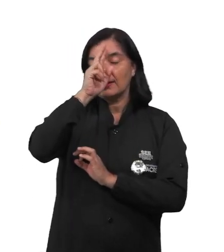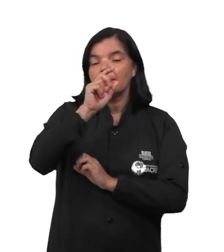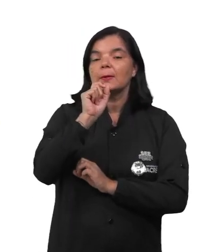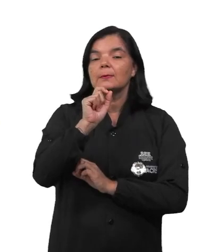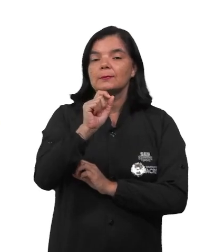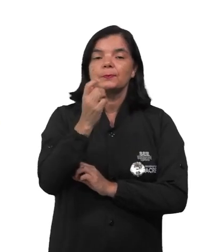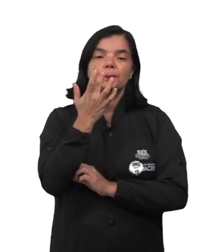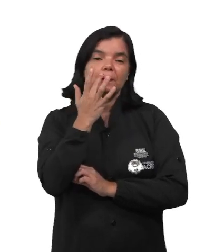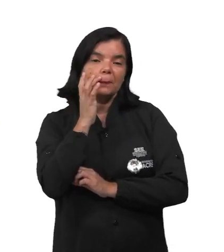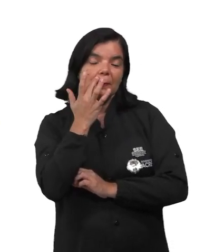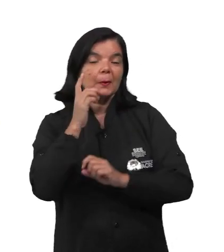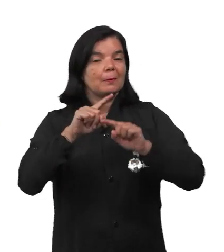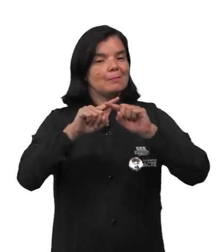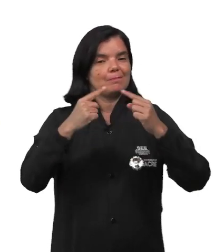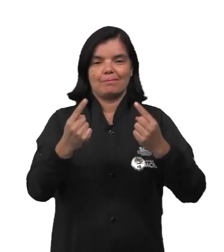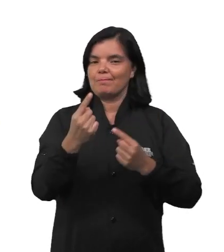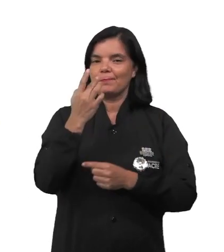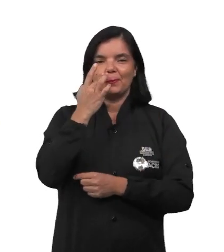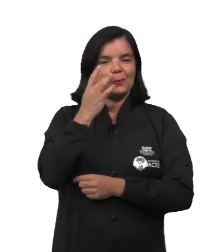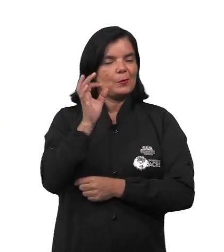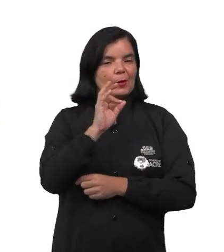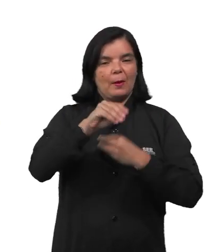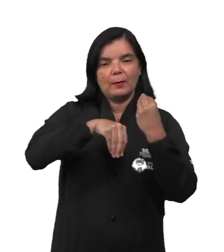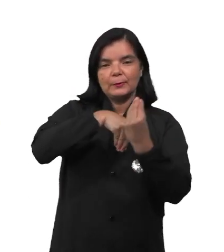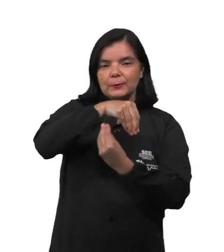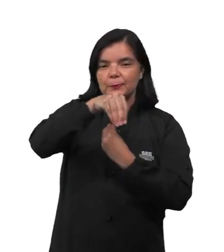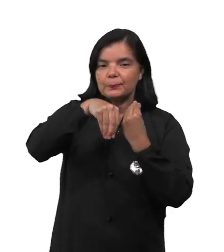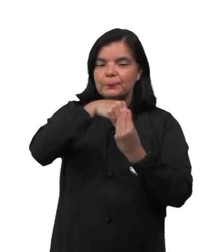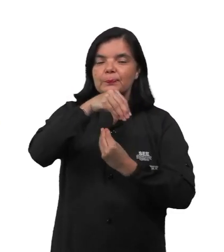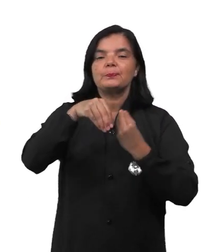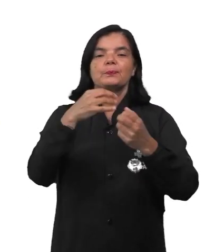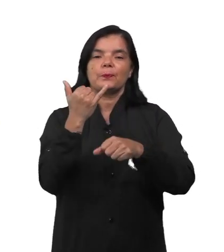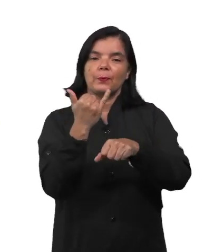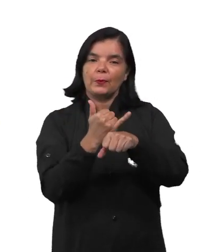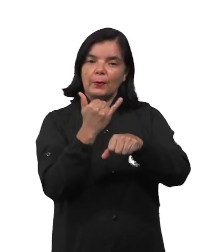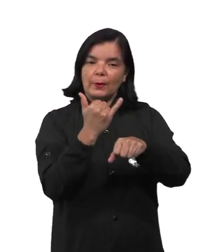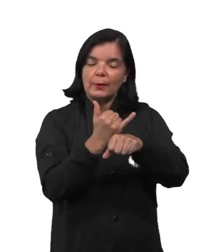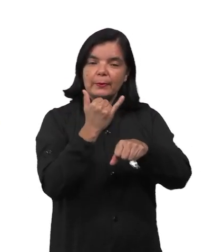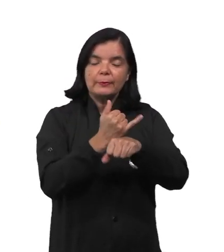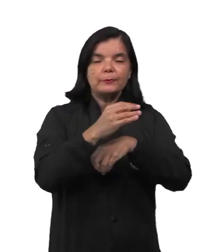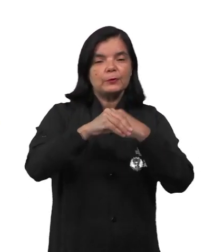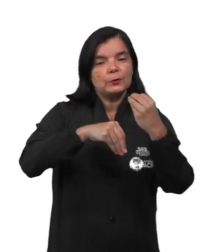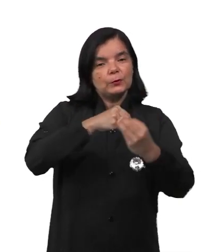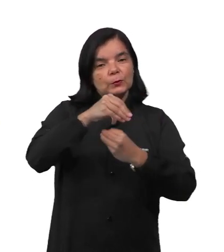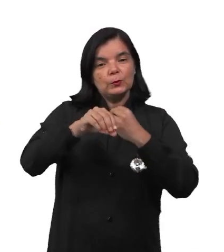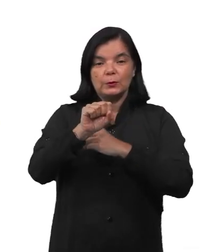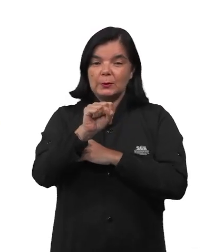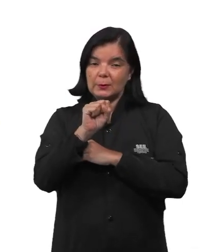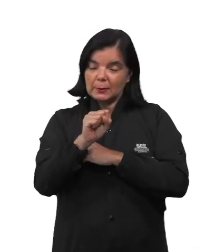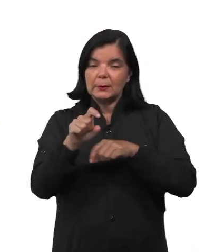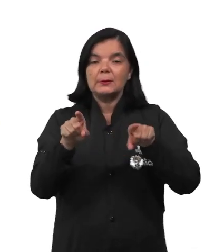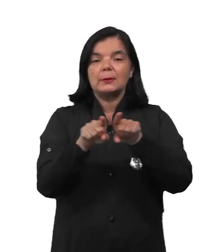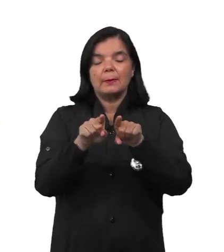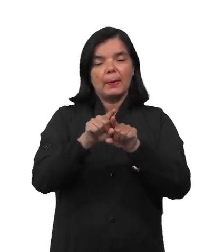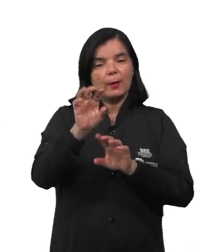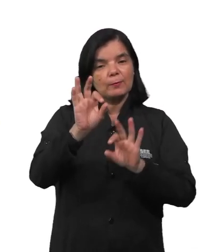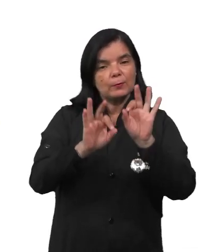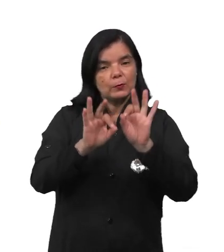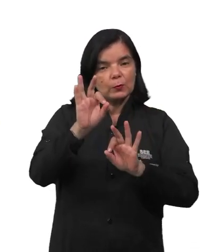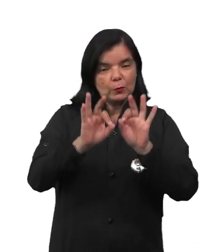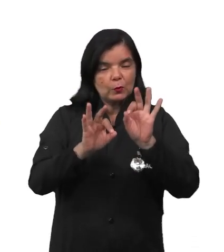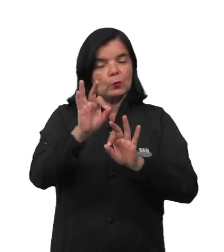ouro, mas ela não é ouro, ela é uma mistura ali de ferro e enxofre, basicamente, formando